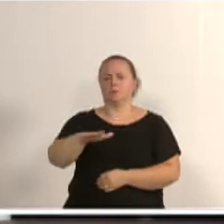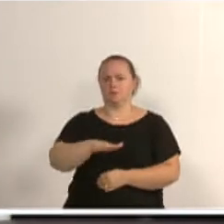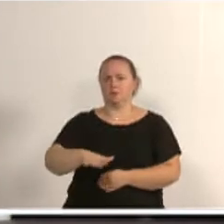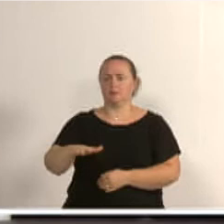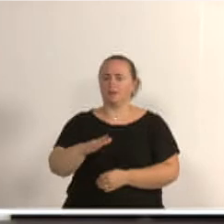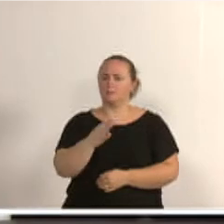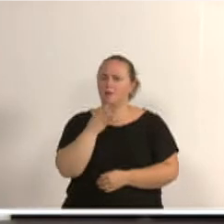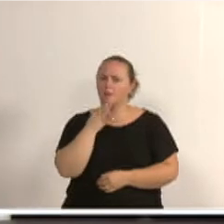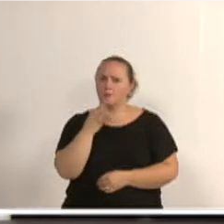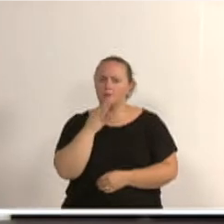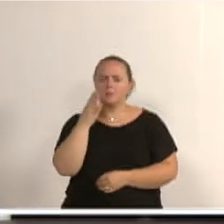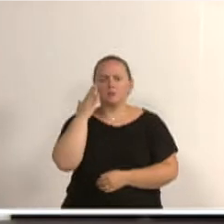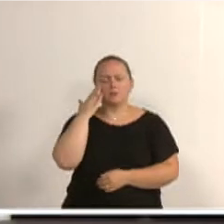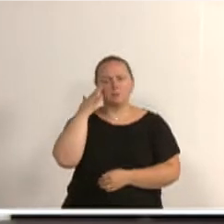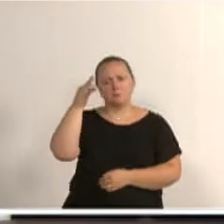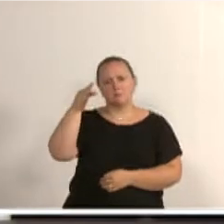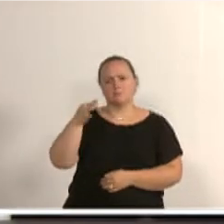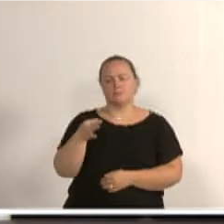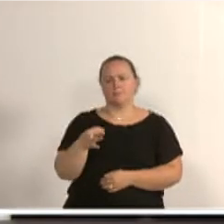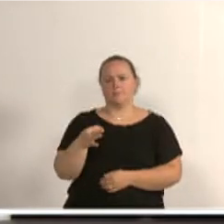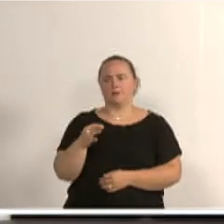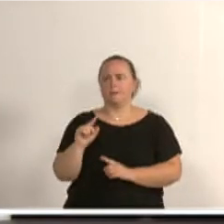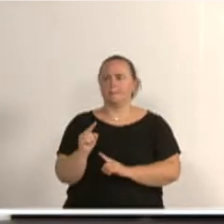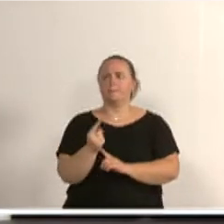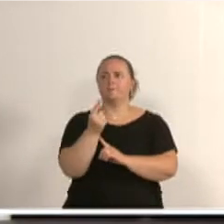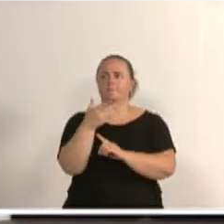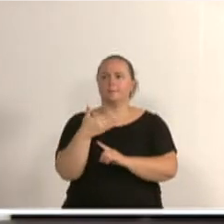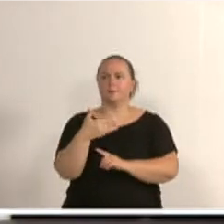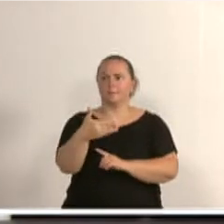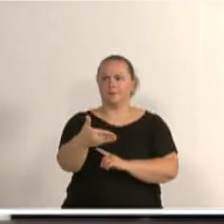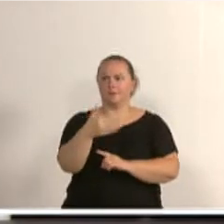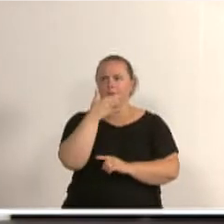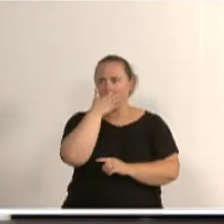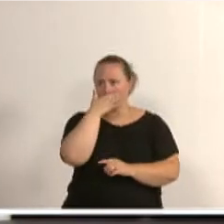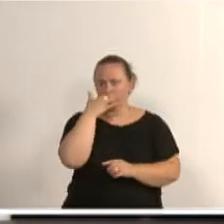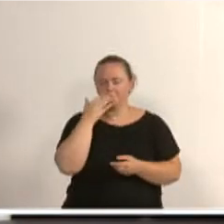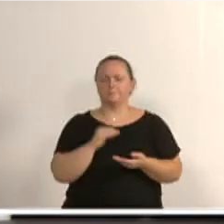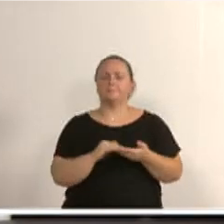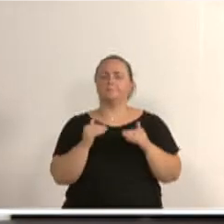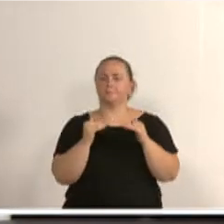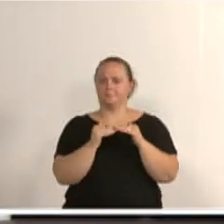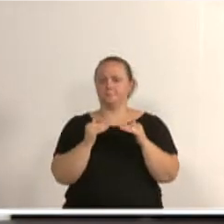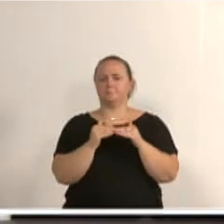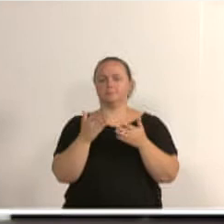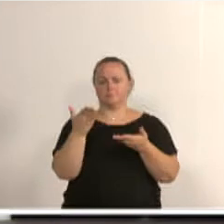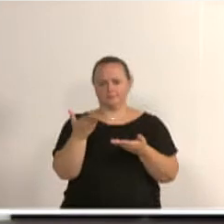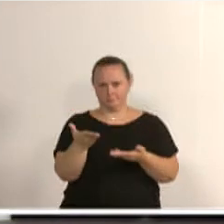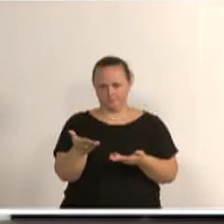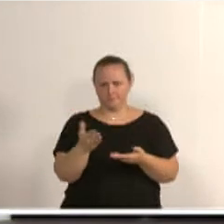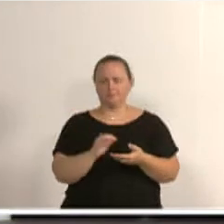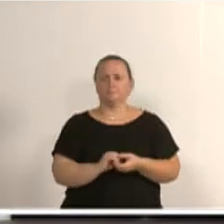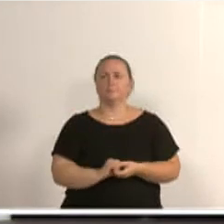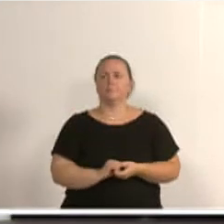tenha o conhecimento e o entendimento. Essa é a primeira do que vai acontecer daqui para frente. Concordo plenamente com o senhor,